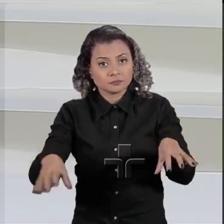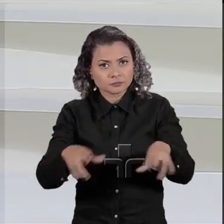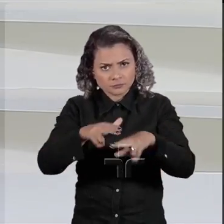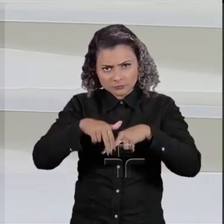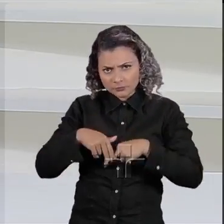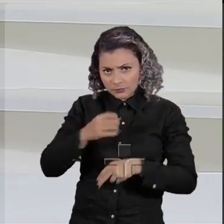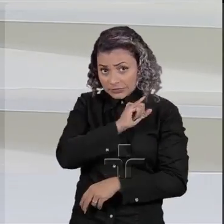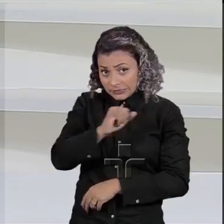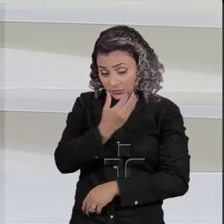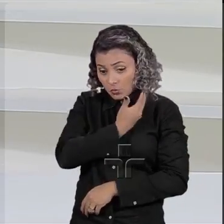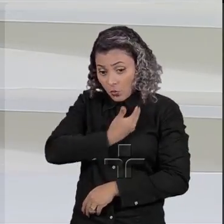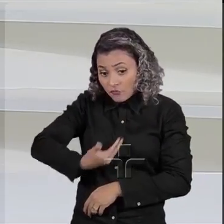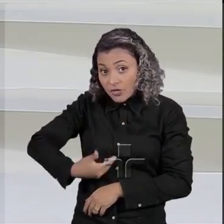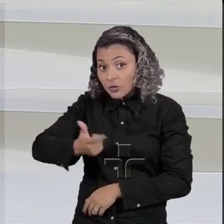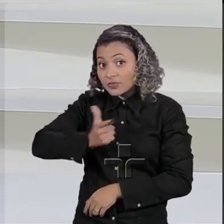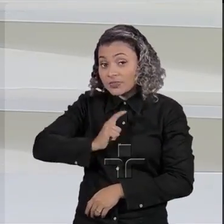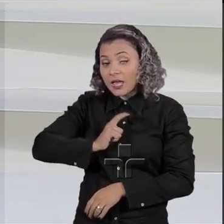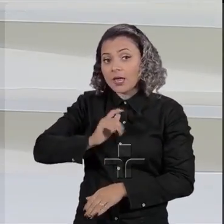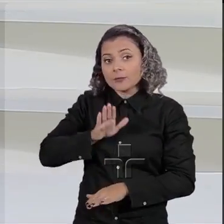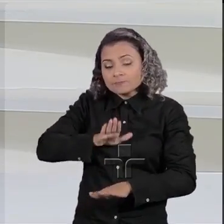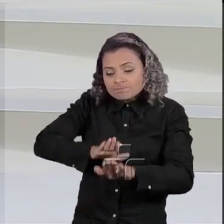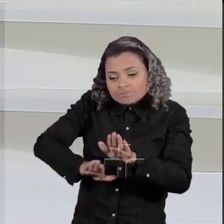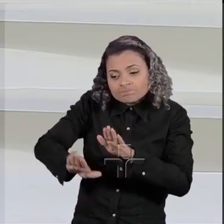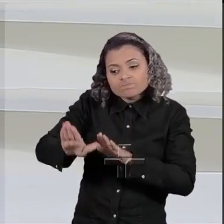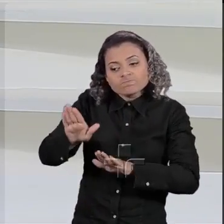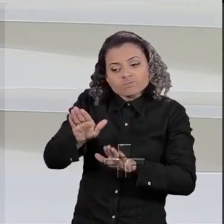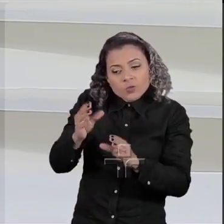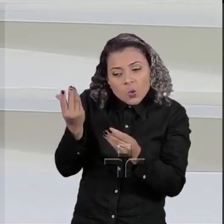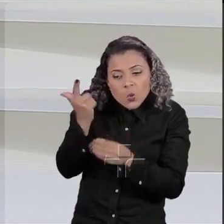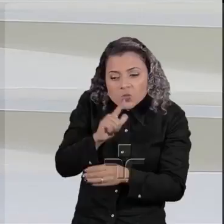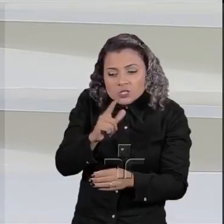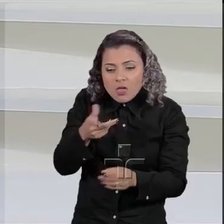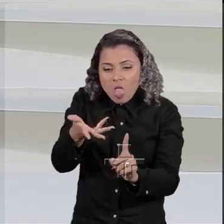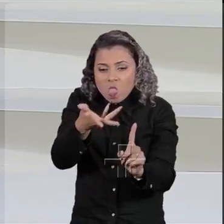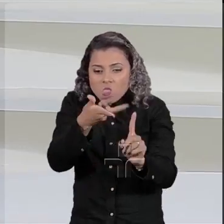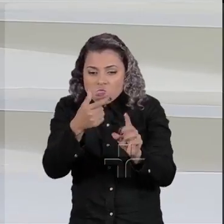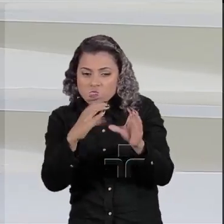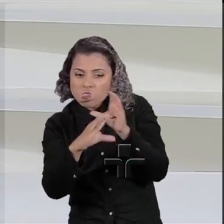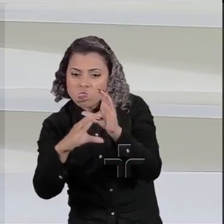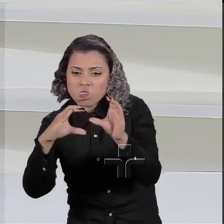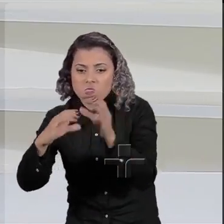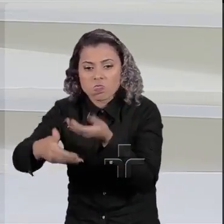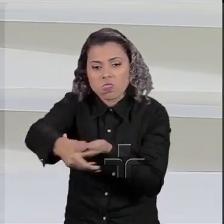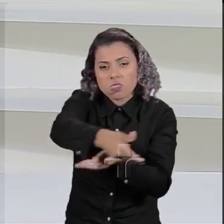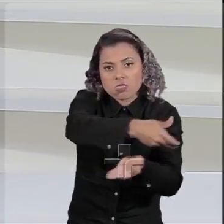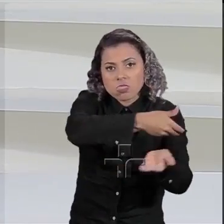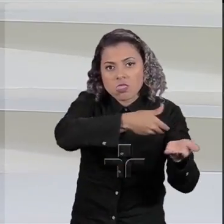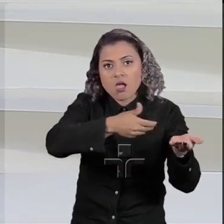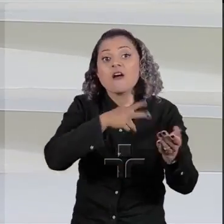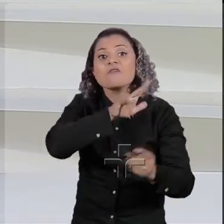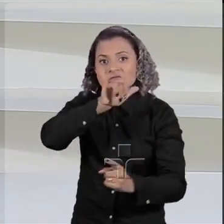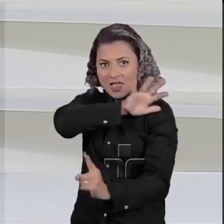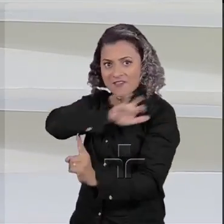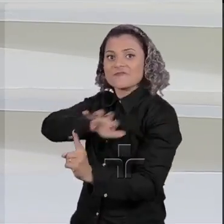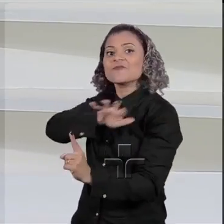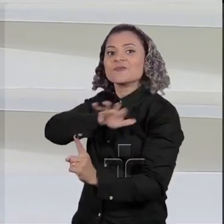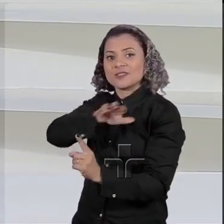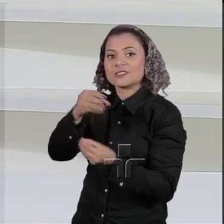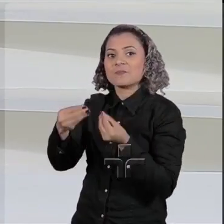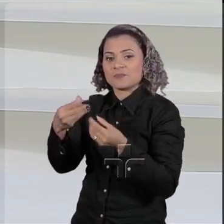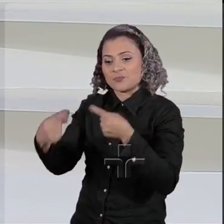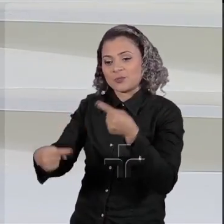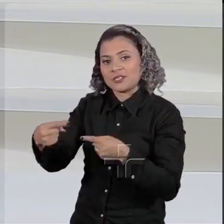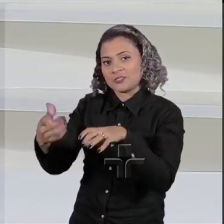o cuidado necessário na comunicação, isso pode ajudar a influenciar o processo